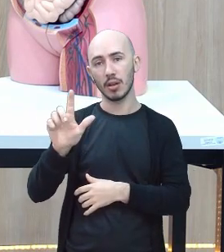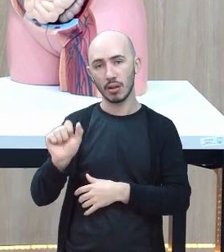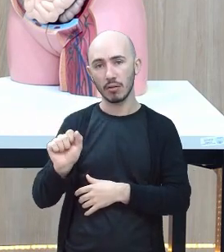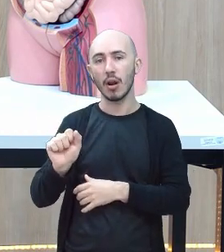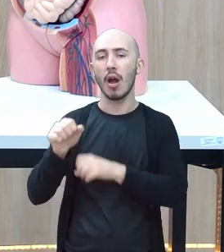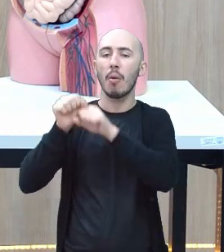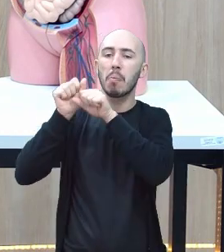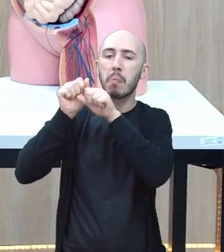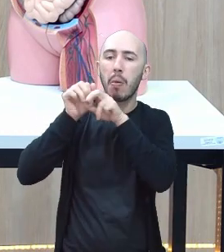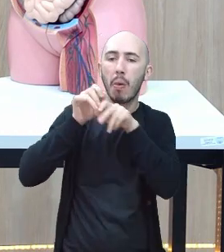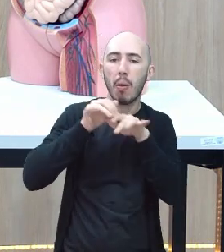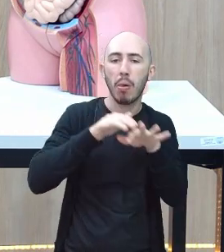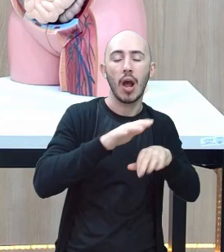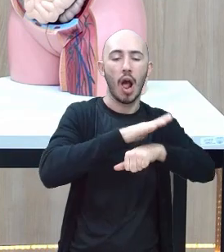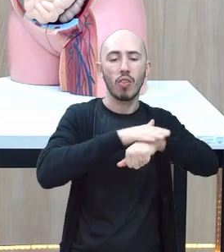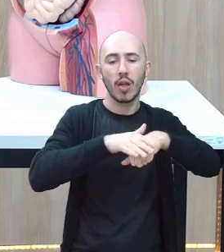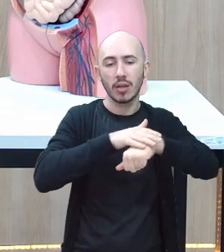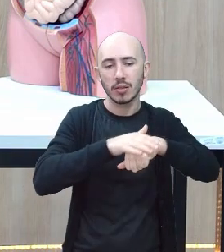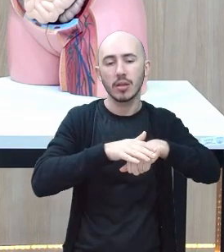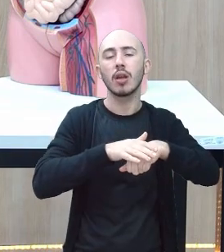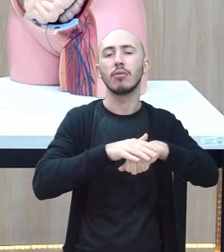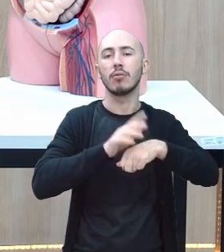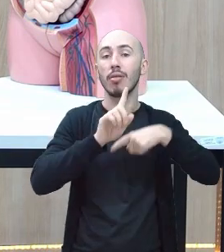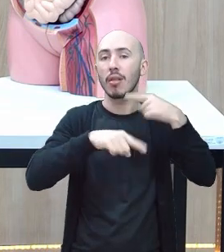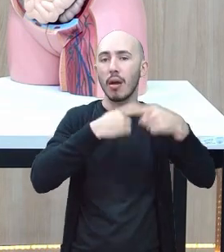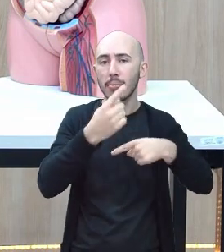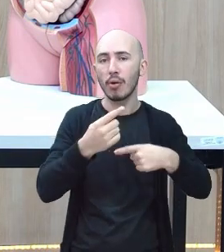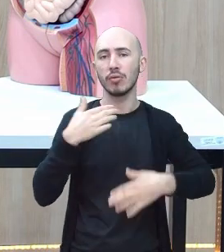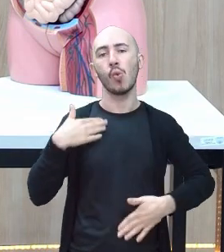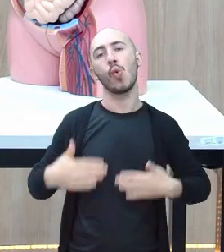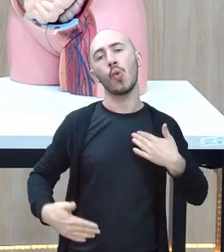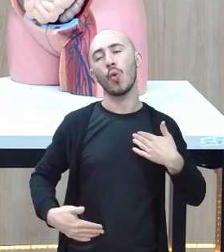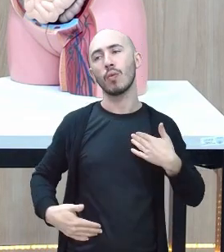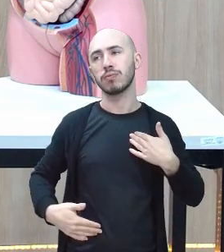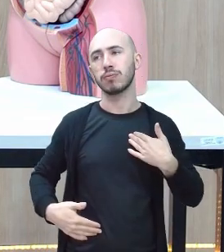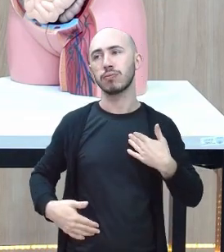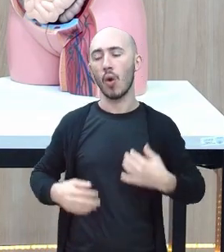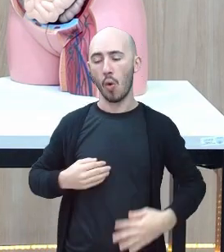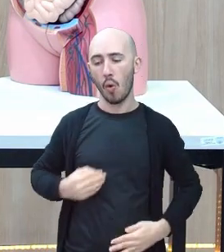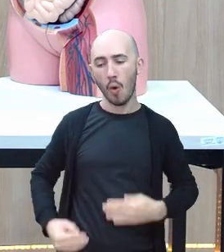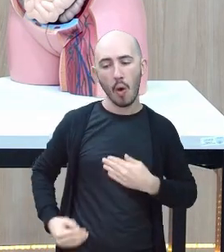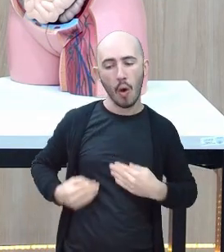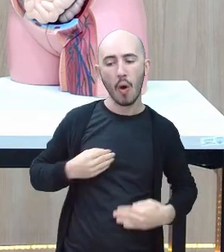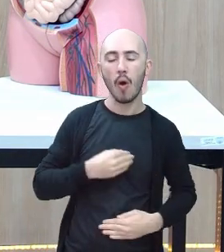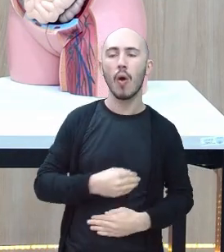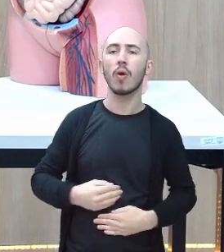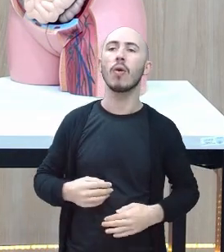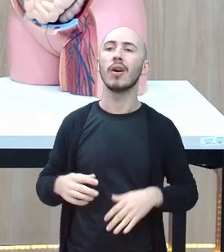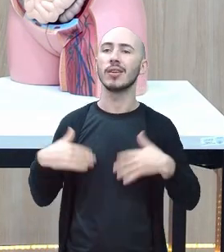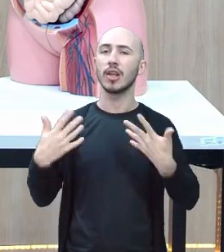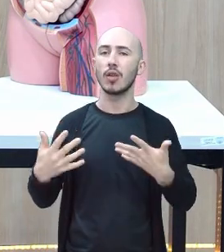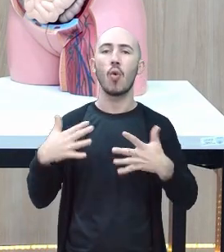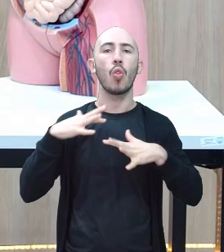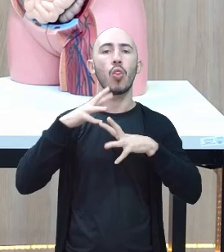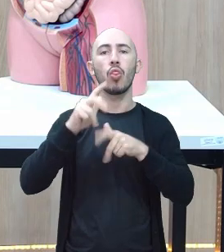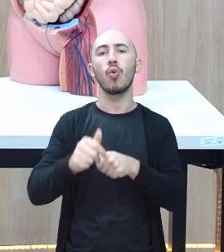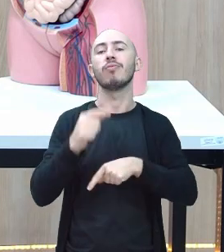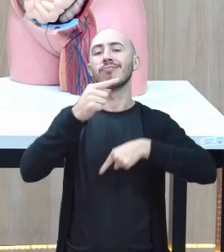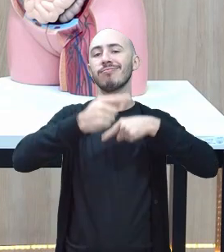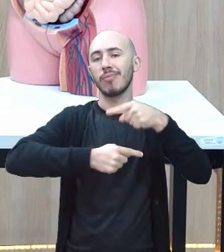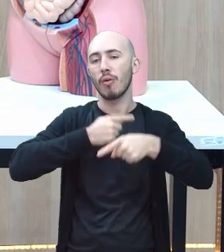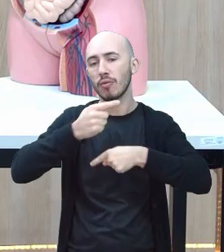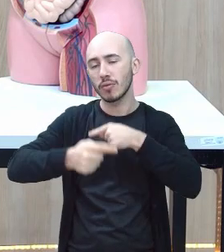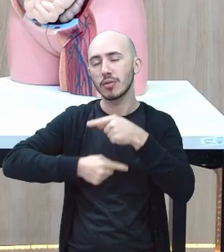foram originando os tecidos, até chegar ao organismo. É toda uma hierarquia, cada um realizando a